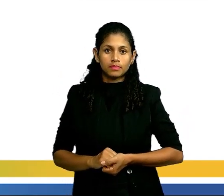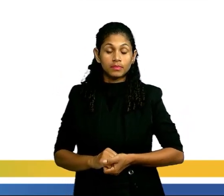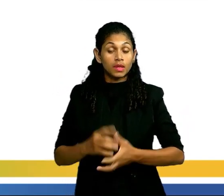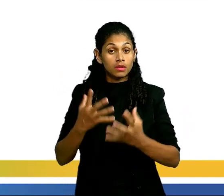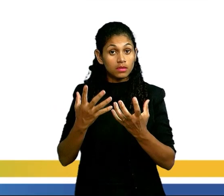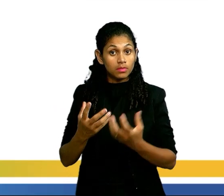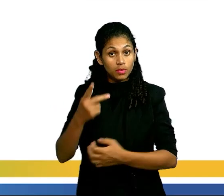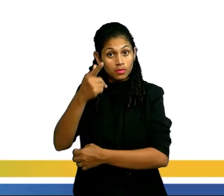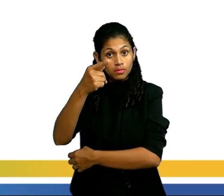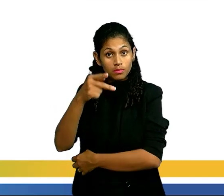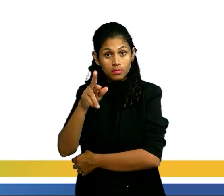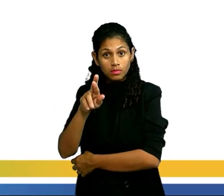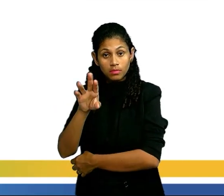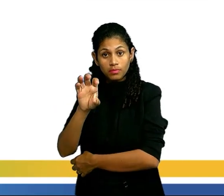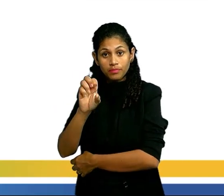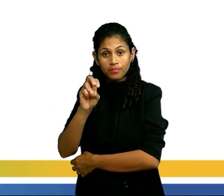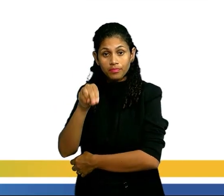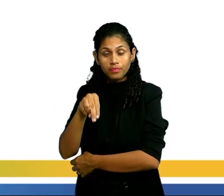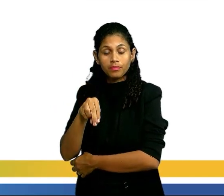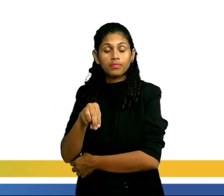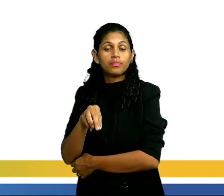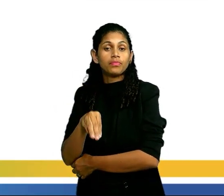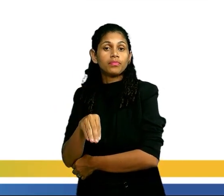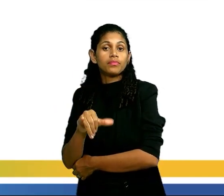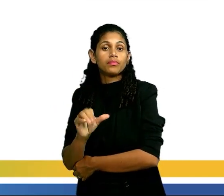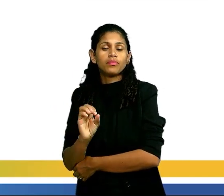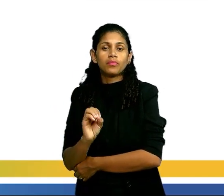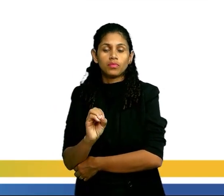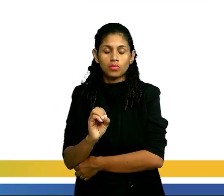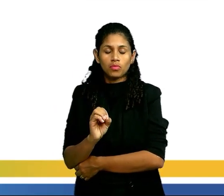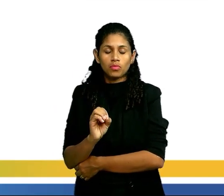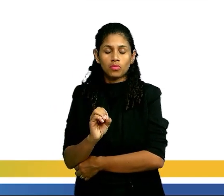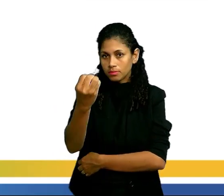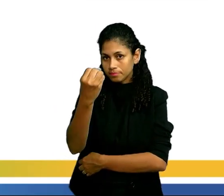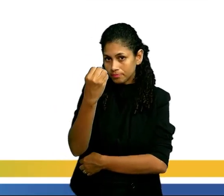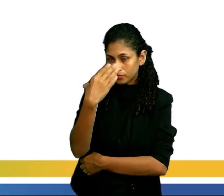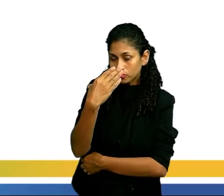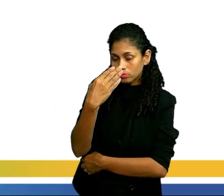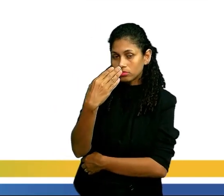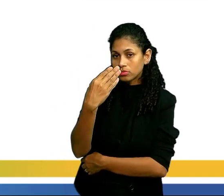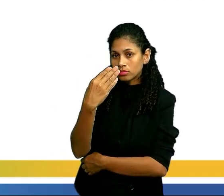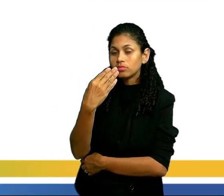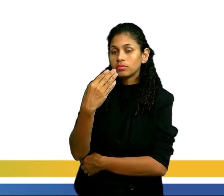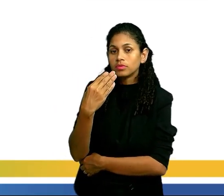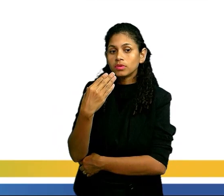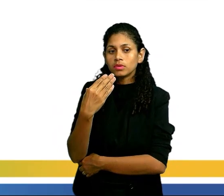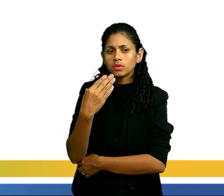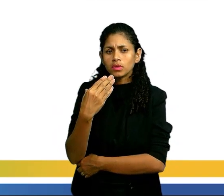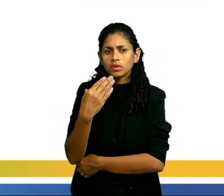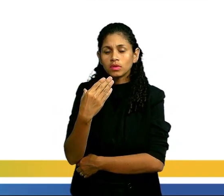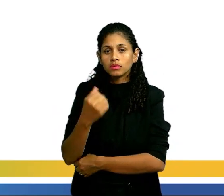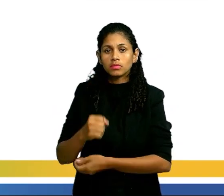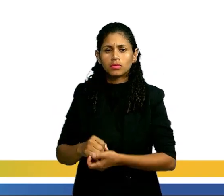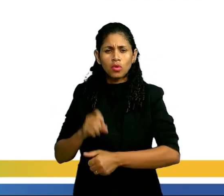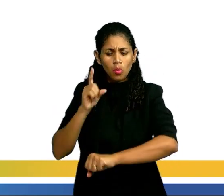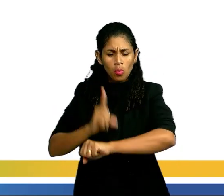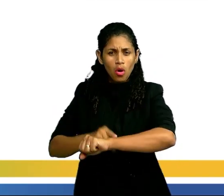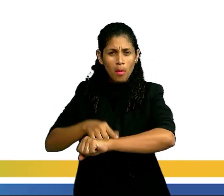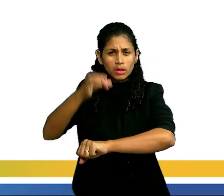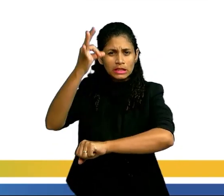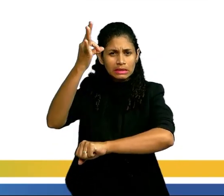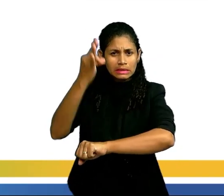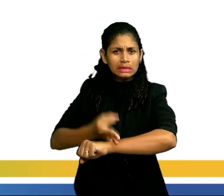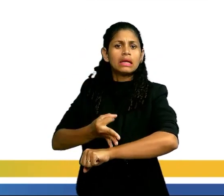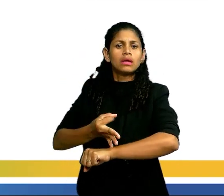um prêmio internacional por essa foto, que ele tirou no momento exato em que o Vietnã estava sendo bombardeado